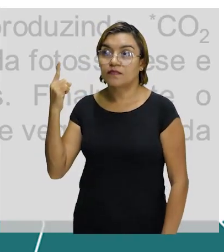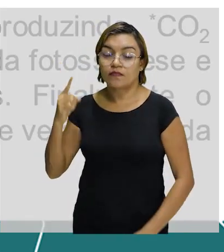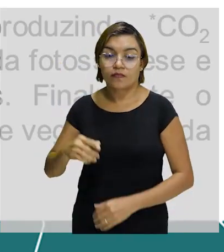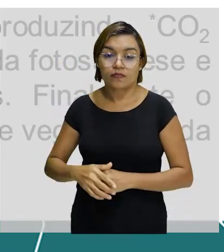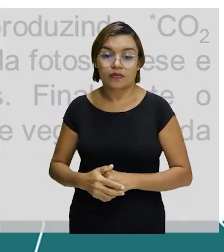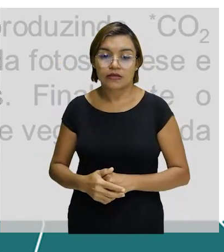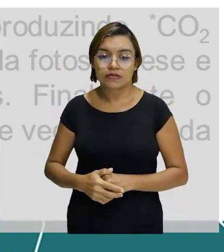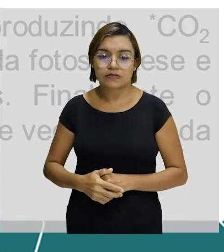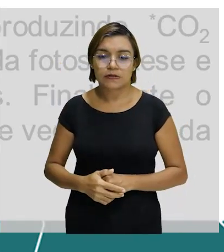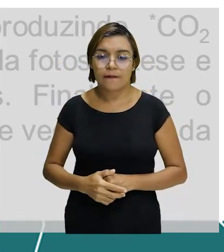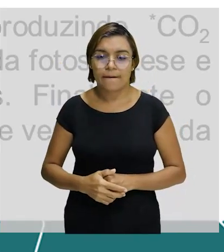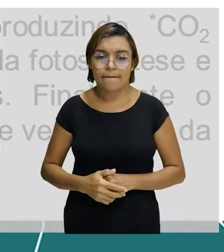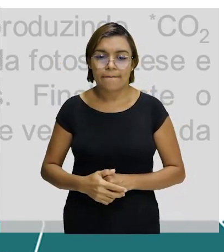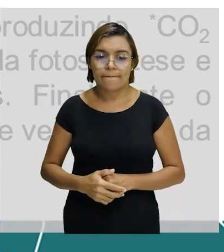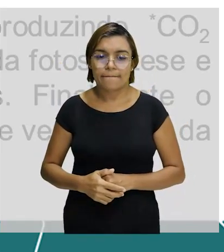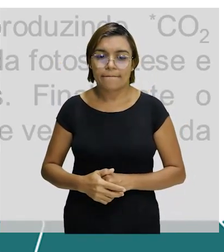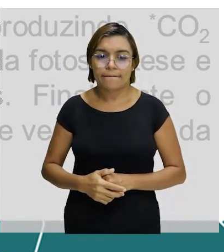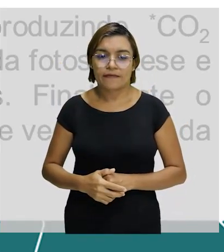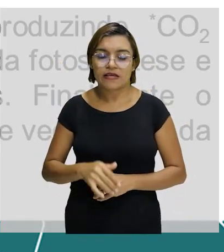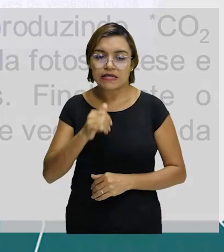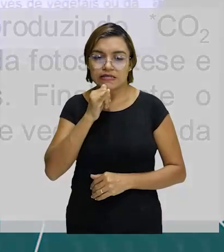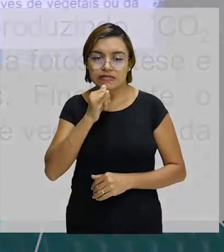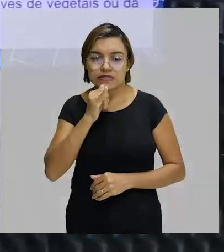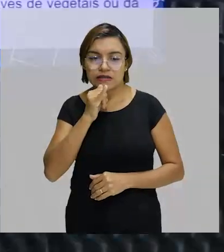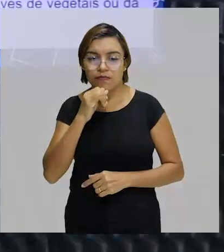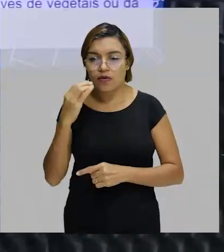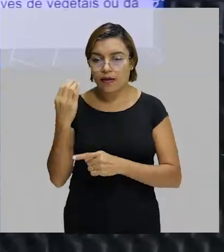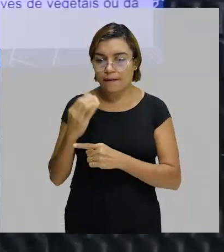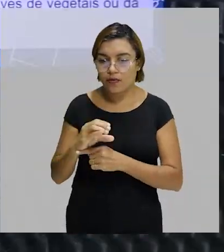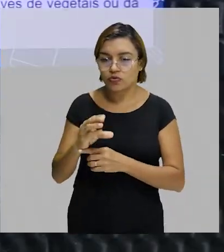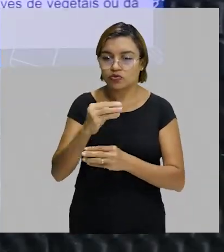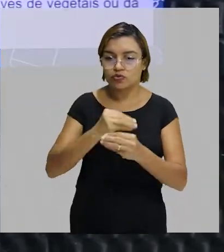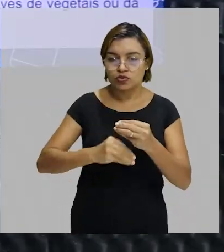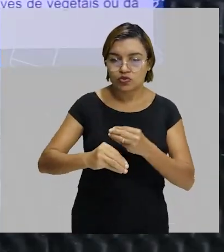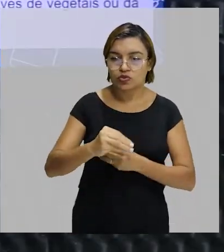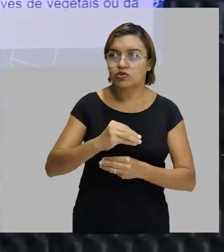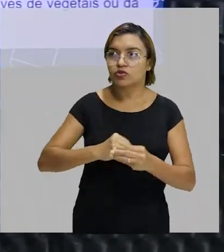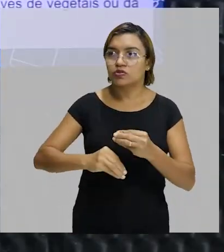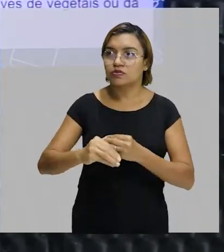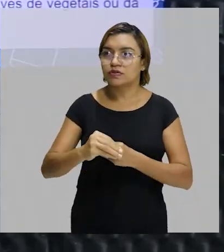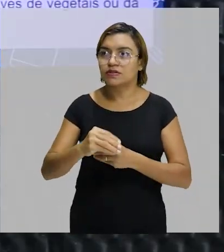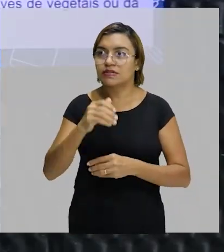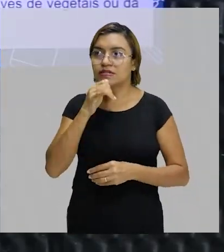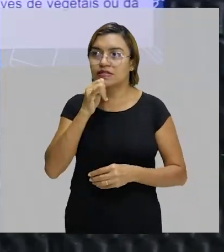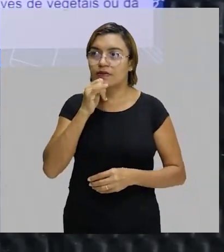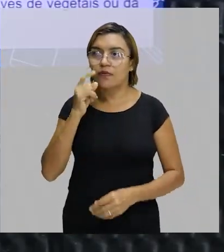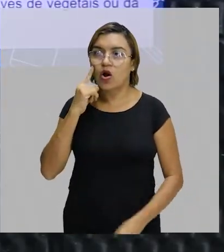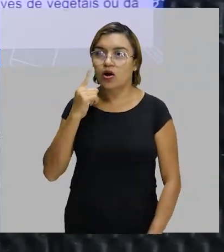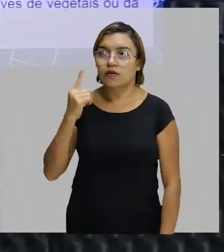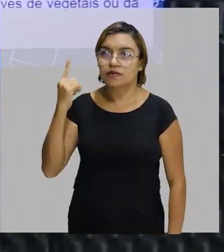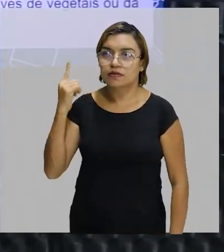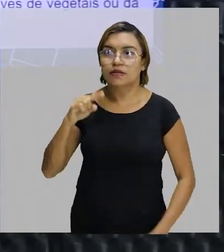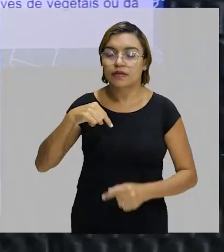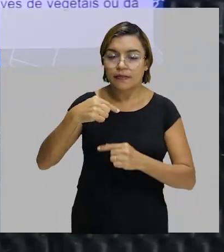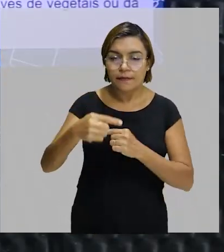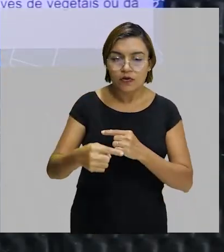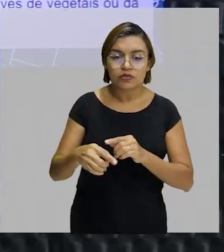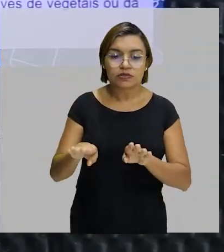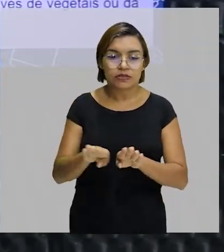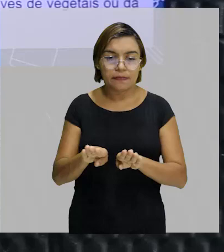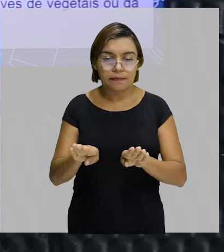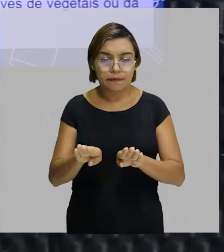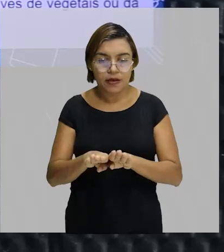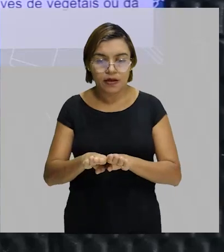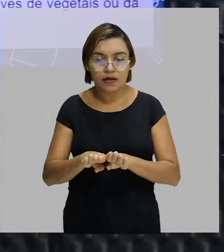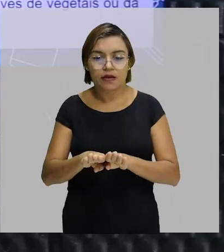gás carbônico ele é absorvido pelos vegetais, fotossíntese, beleza? E depois pelos animais